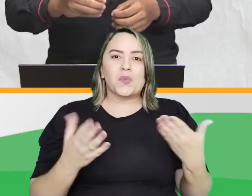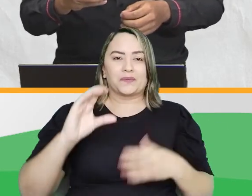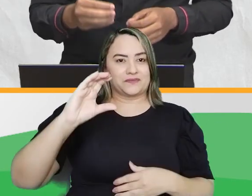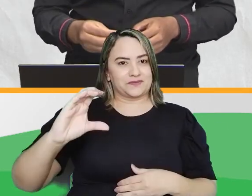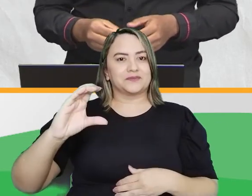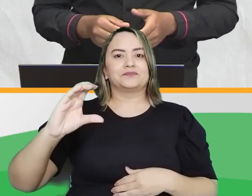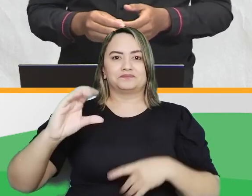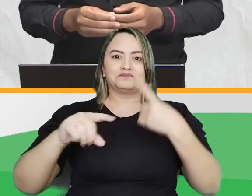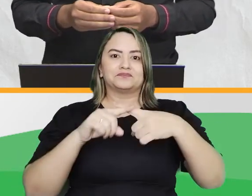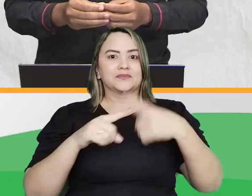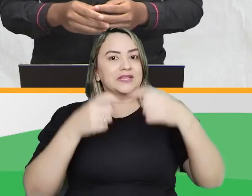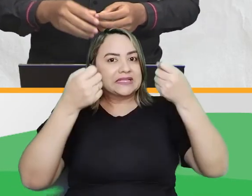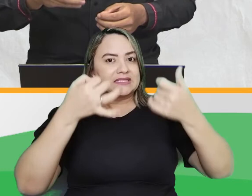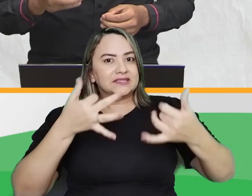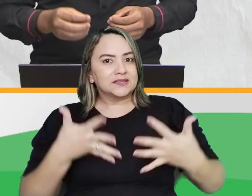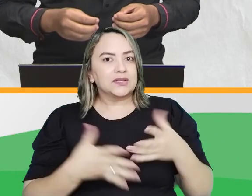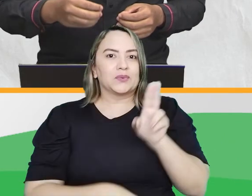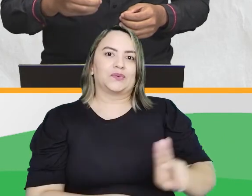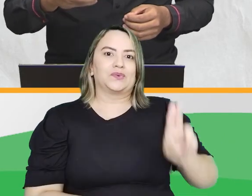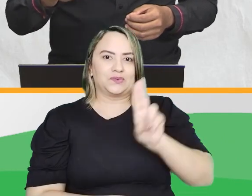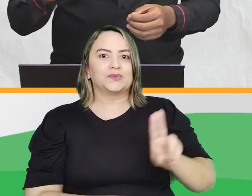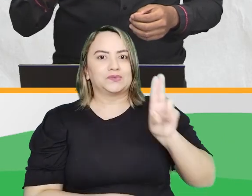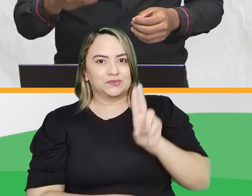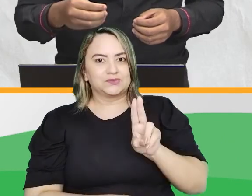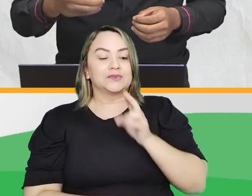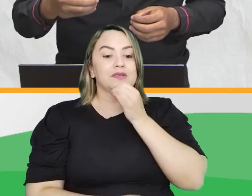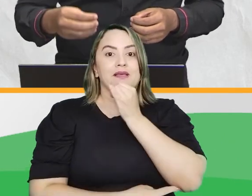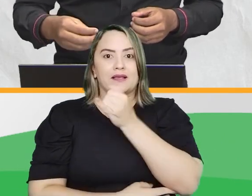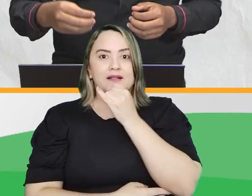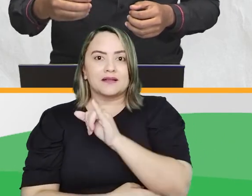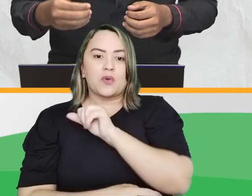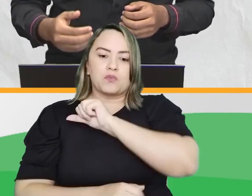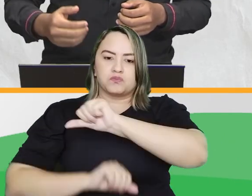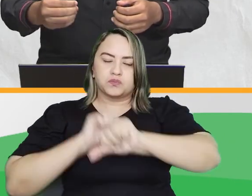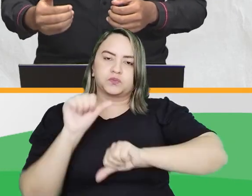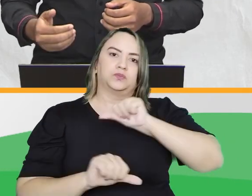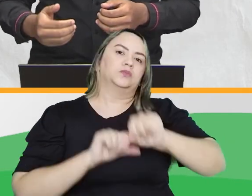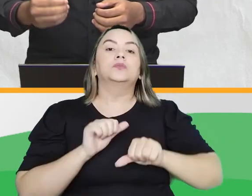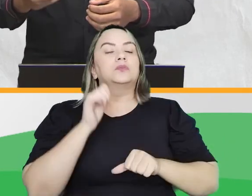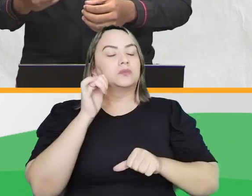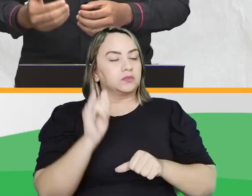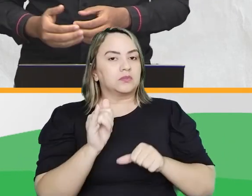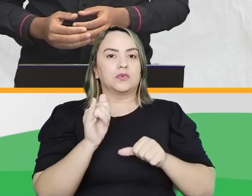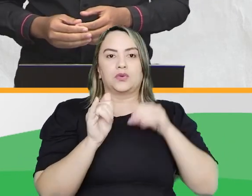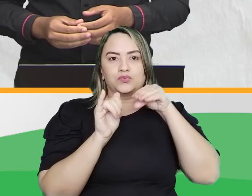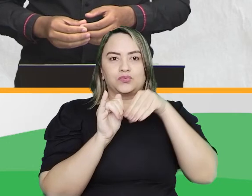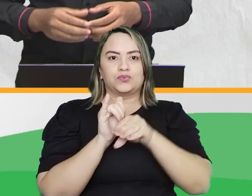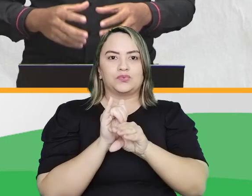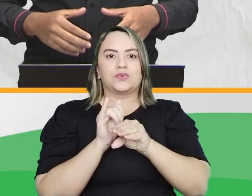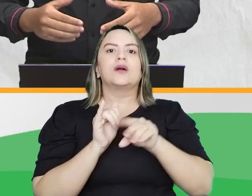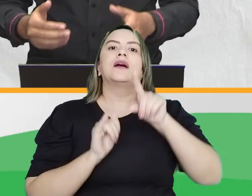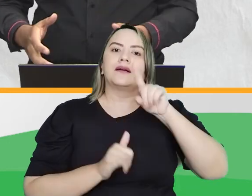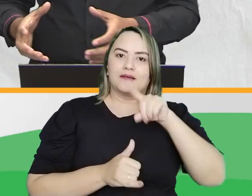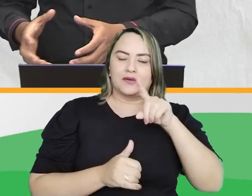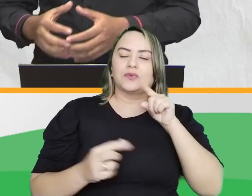da questão é a alternativa C. A alternativa que diz que o consumo de energia elétrica convertida em energia térmica.